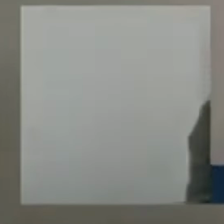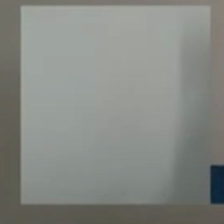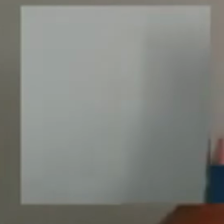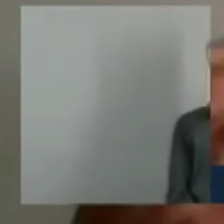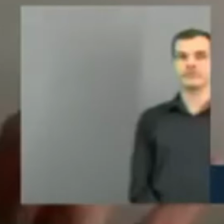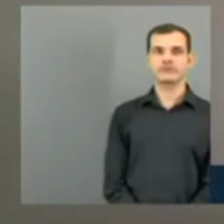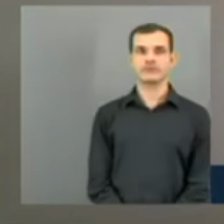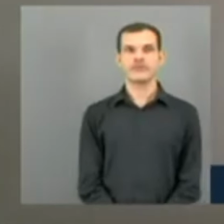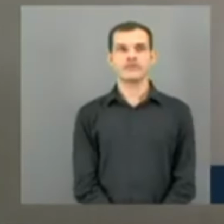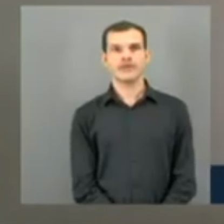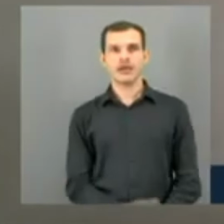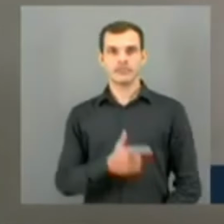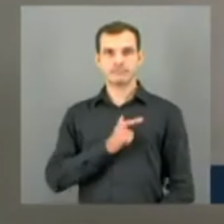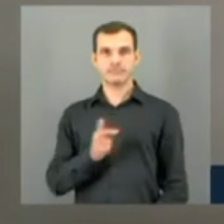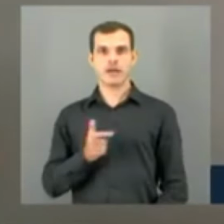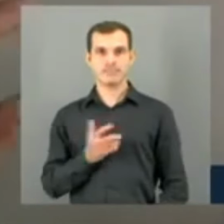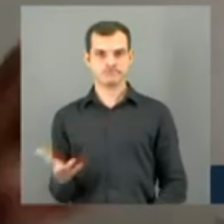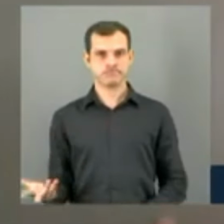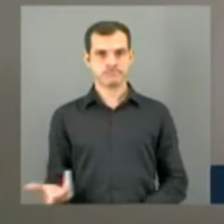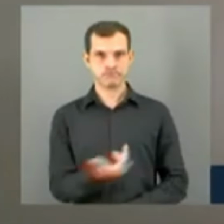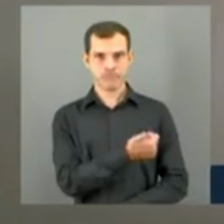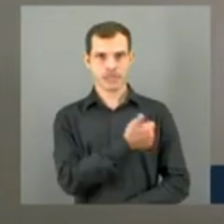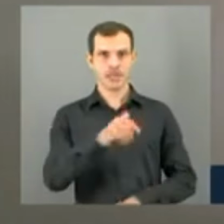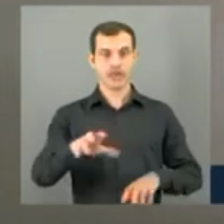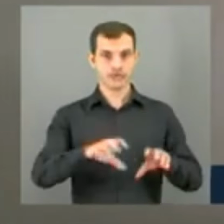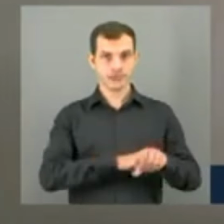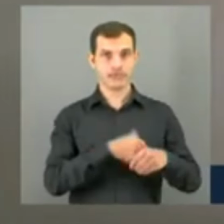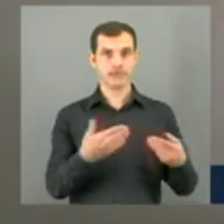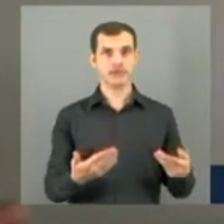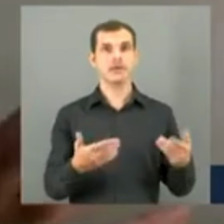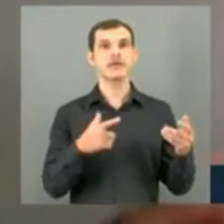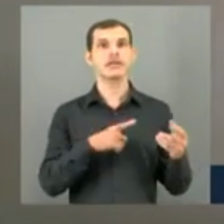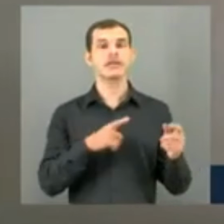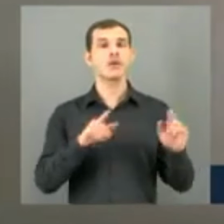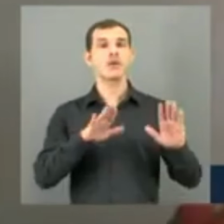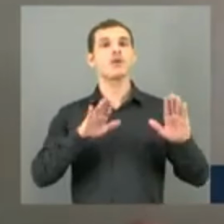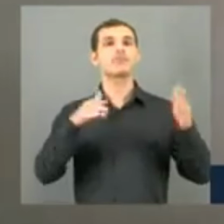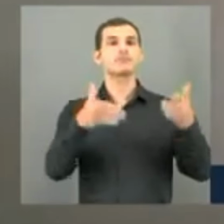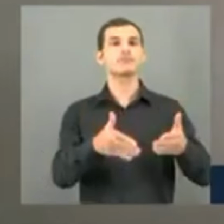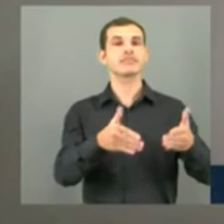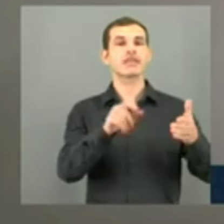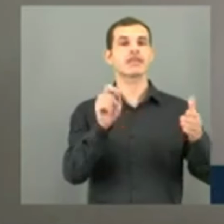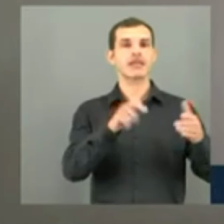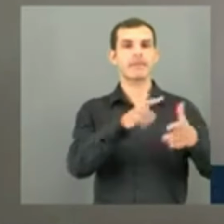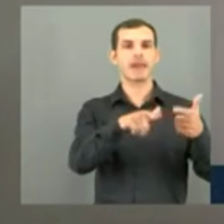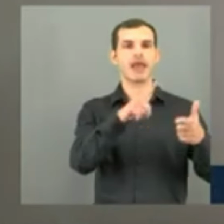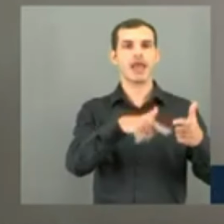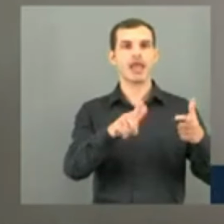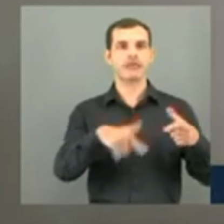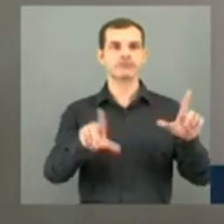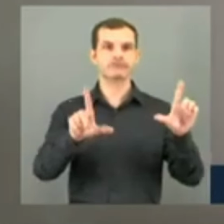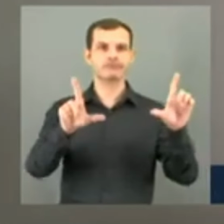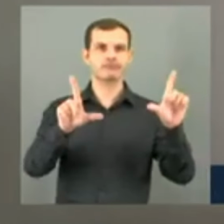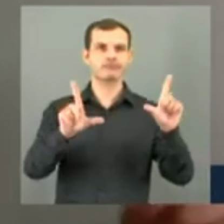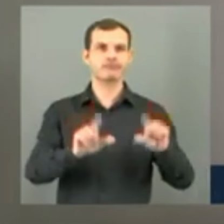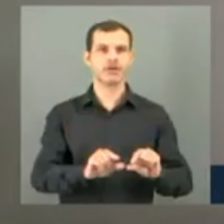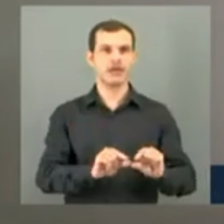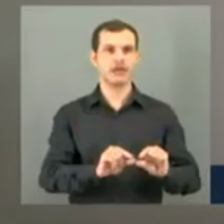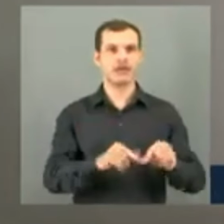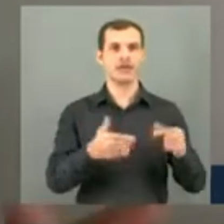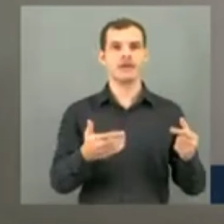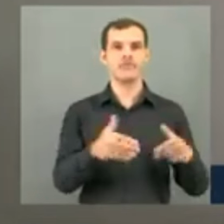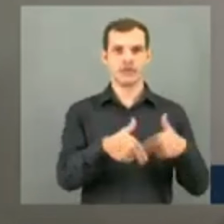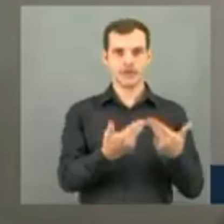a qualificação adequada mediante a regulamentação minimiza, né, minimiza os possíveis problemas que podem ser causados por isso e